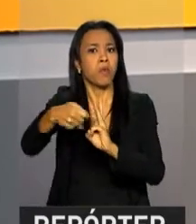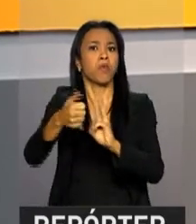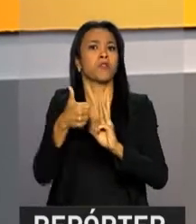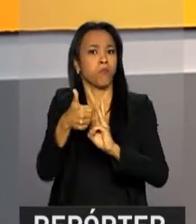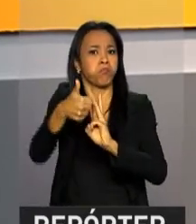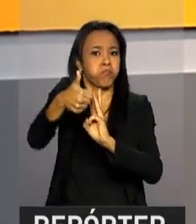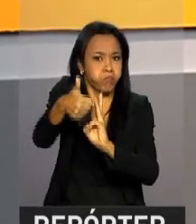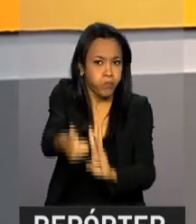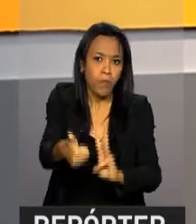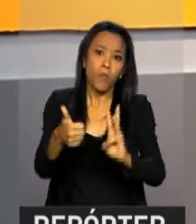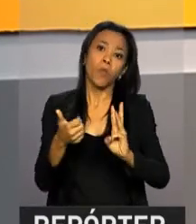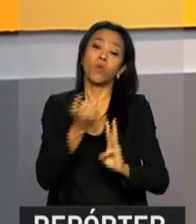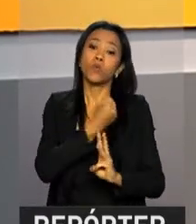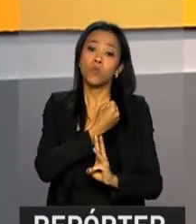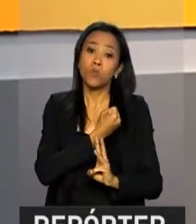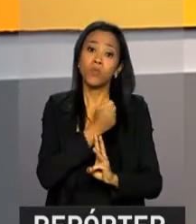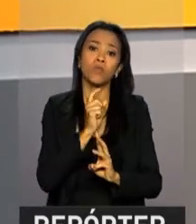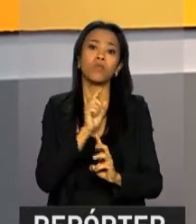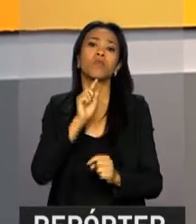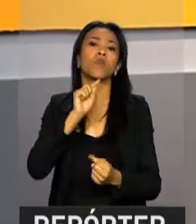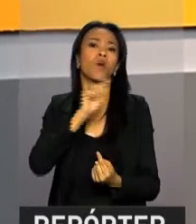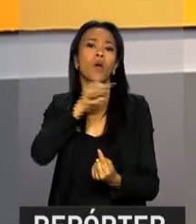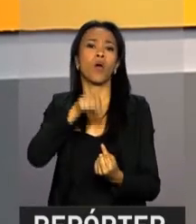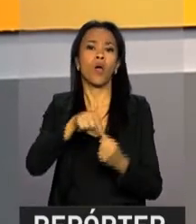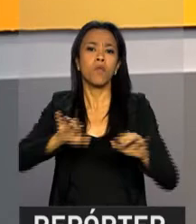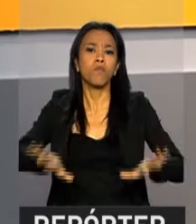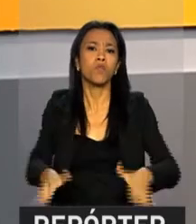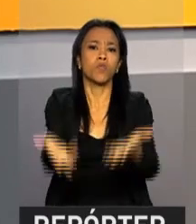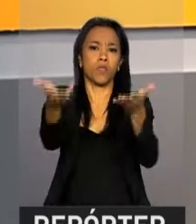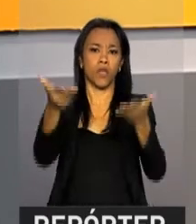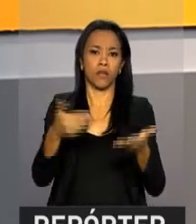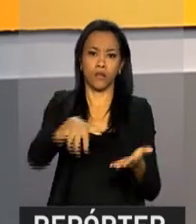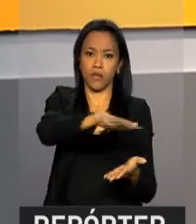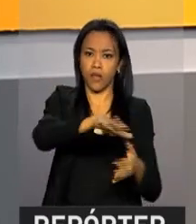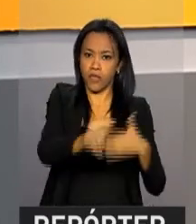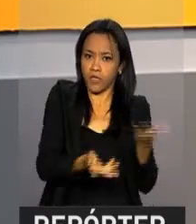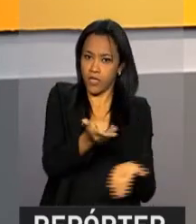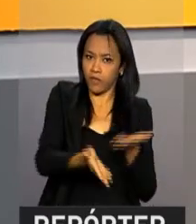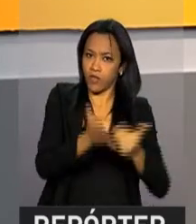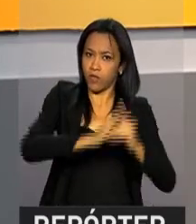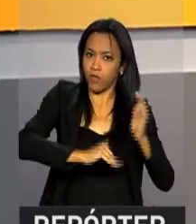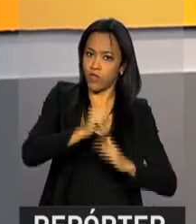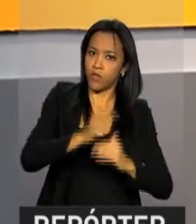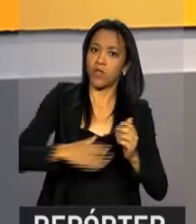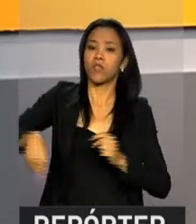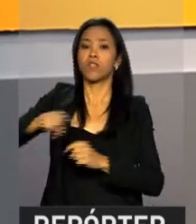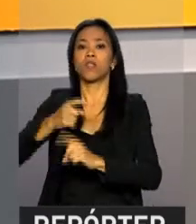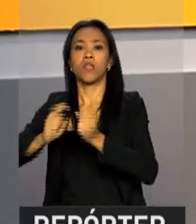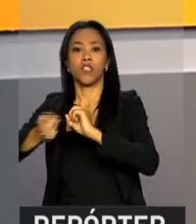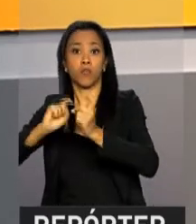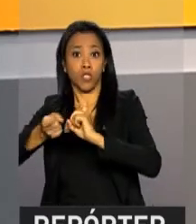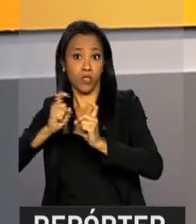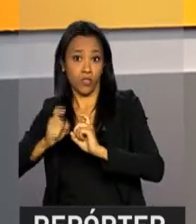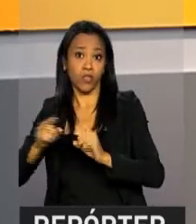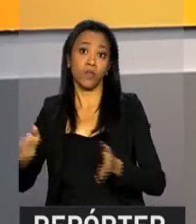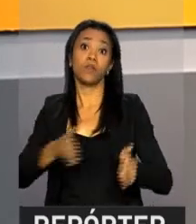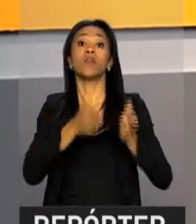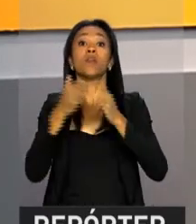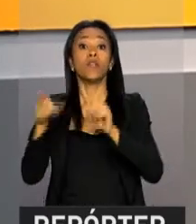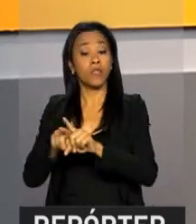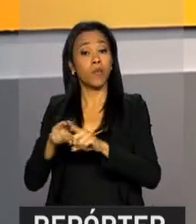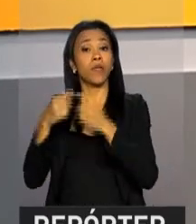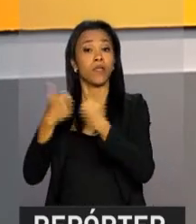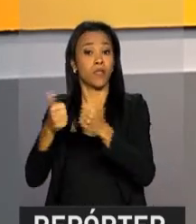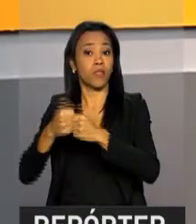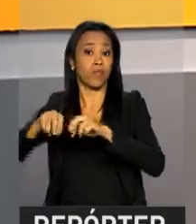os números foram impulsionados pelos setores de serviços profissionais e administrativos e pelo setor de